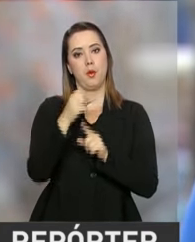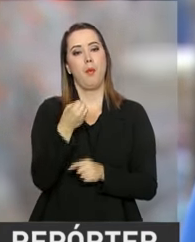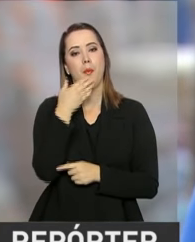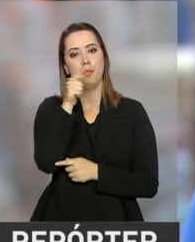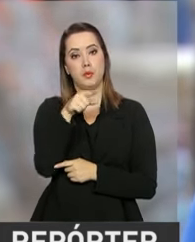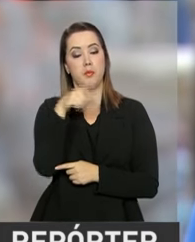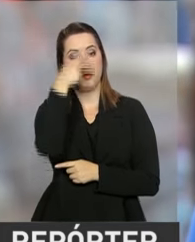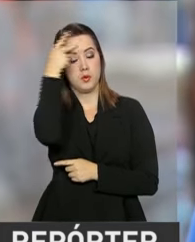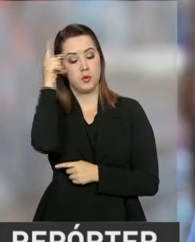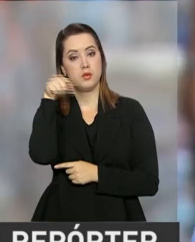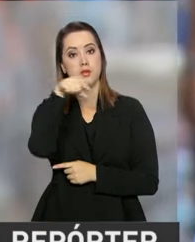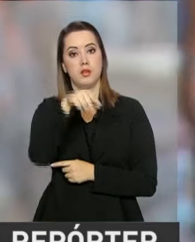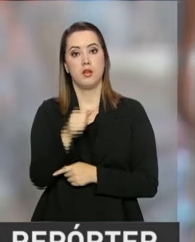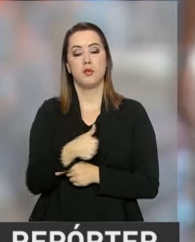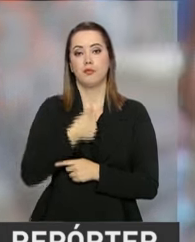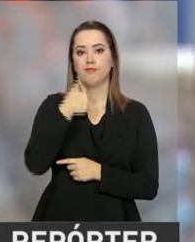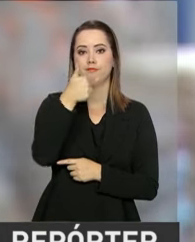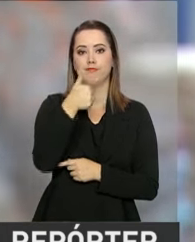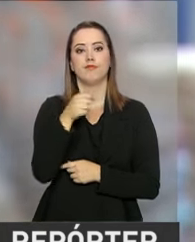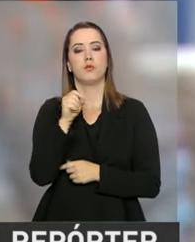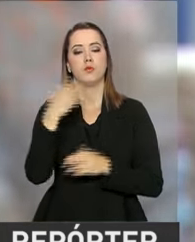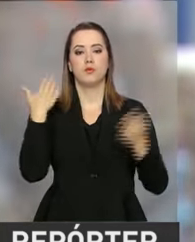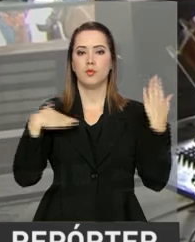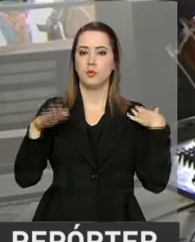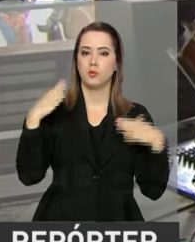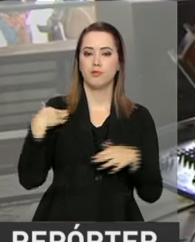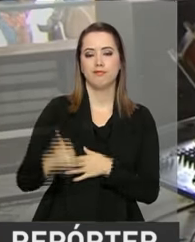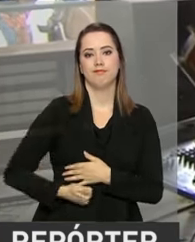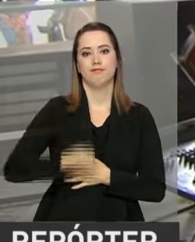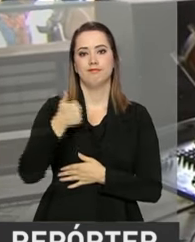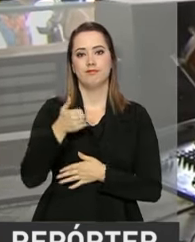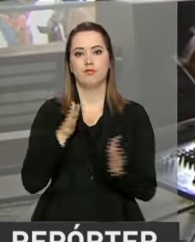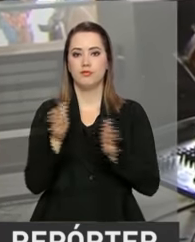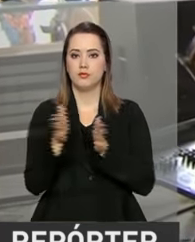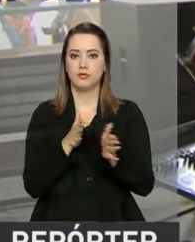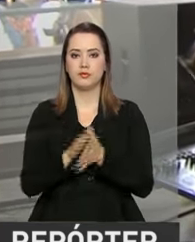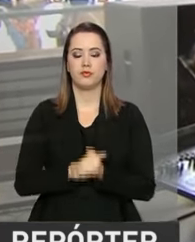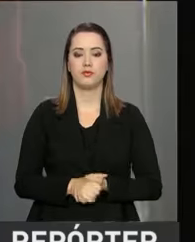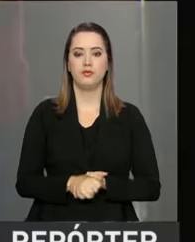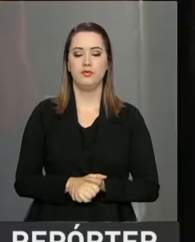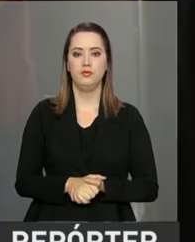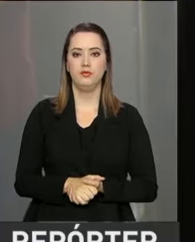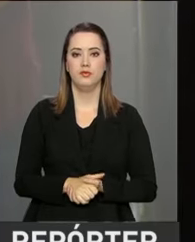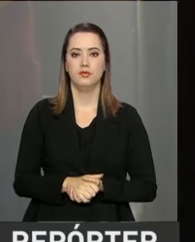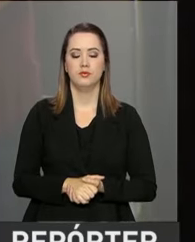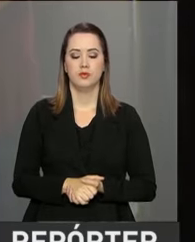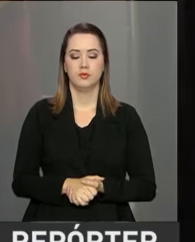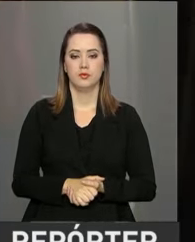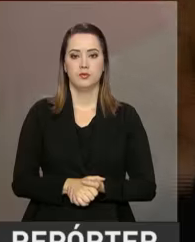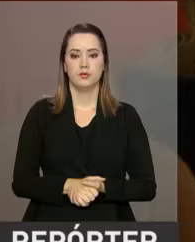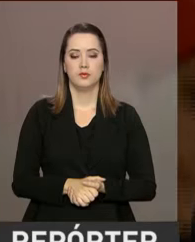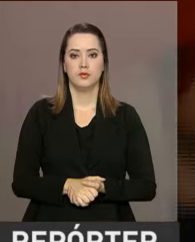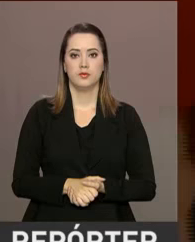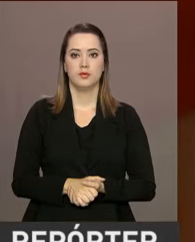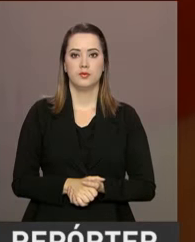está avaliando os lugares e tornando o turismo mais acessível. O Senhor quer matar.